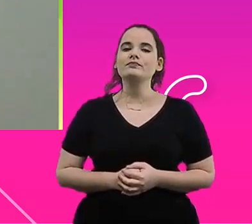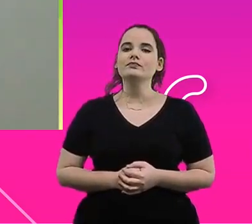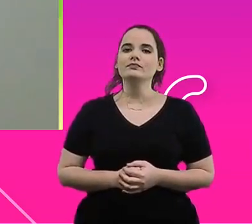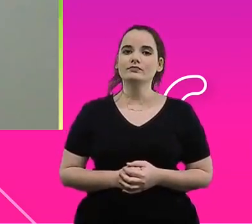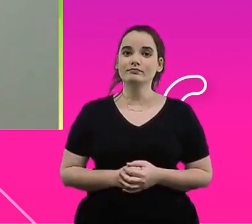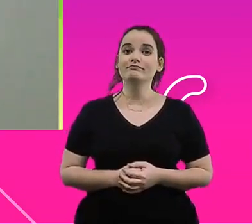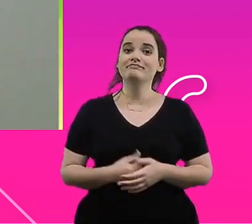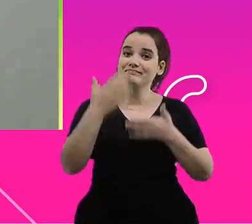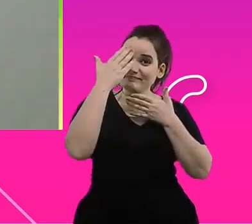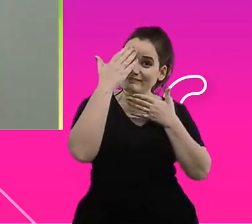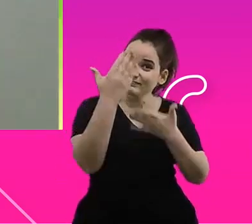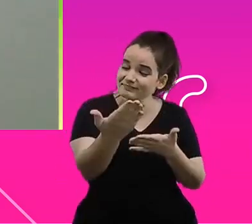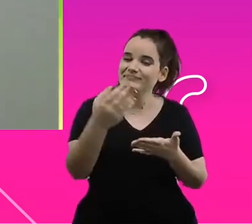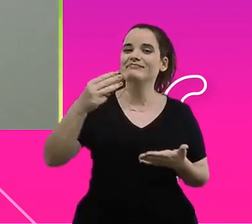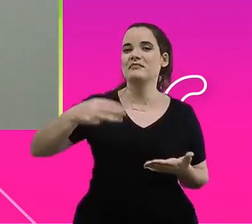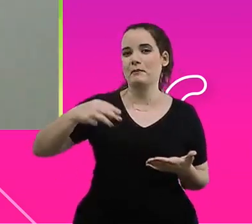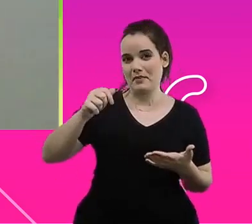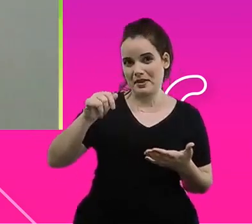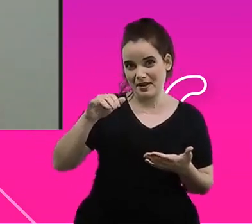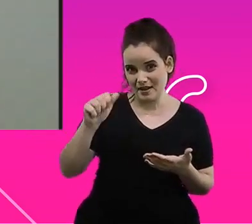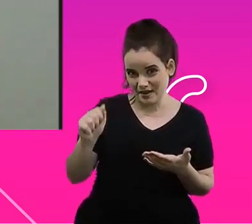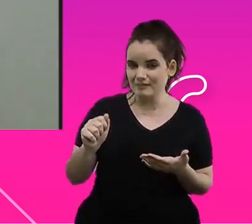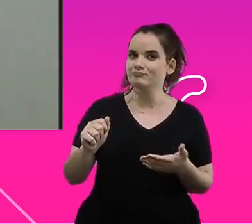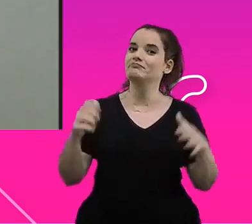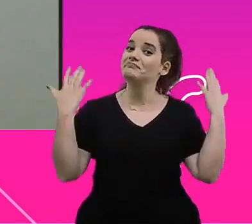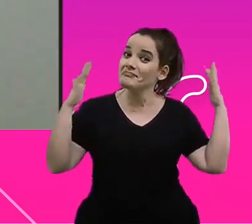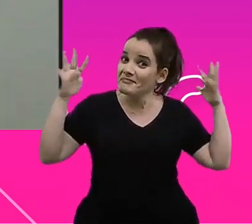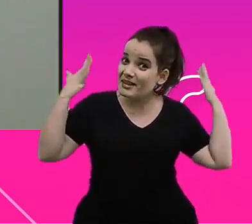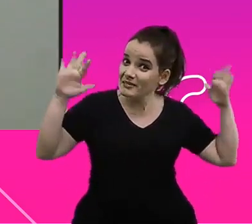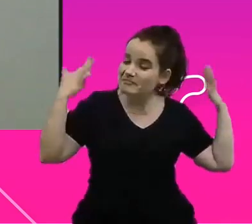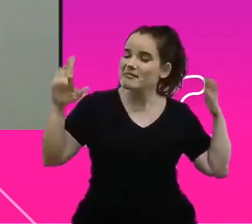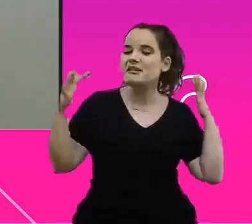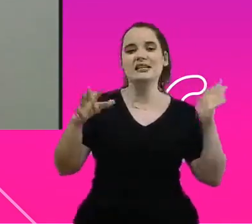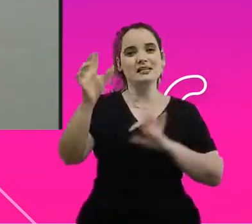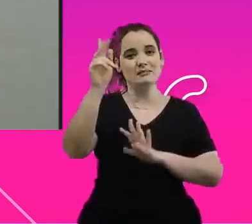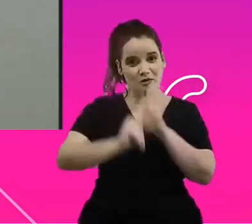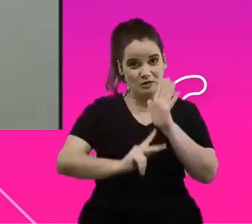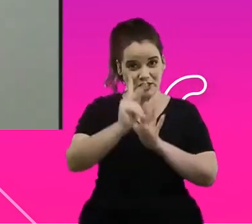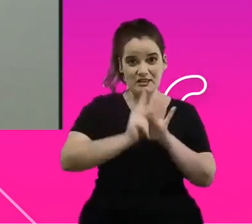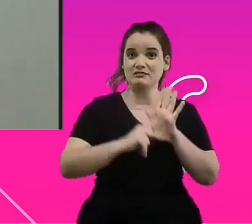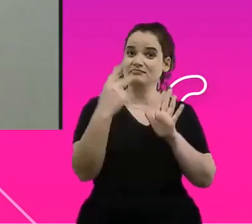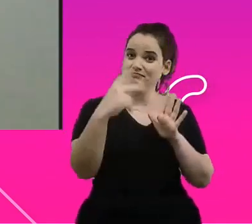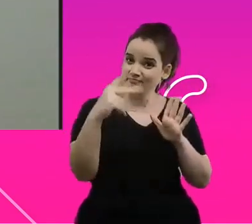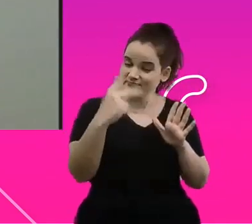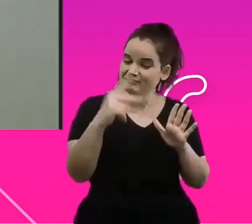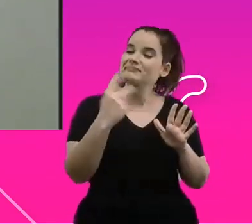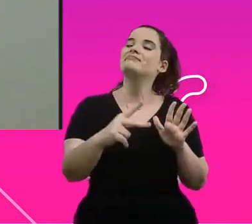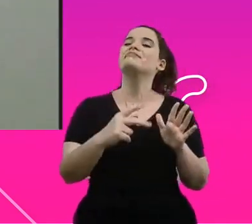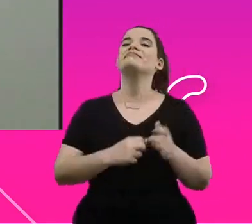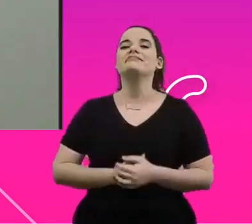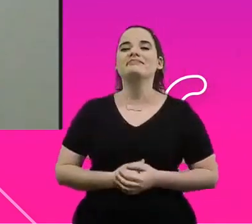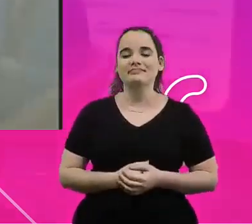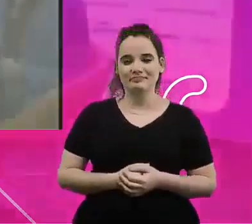Obrigado, Maria, e meus parabéns pelo projeto de vocês. A gente vai agora